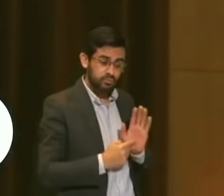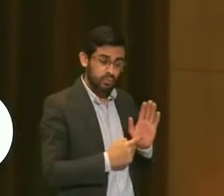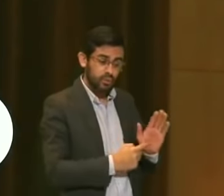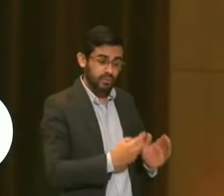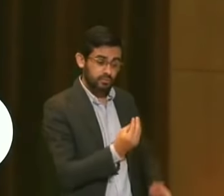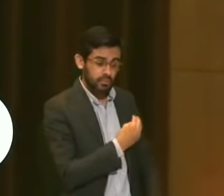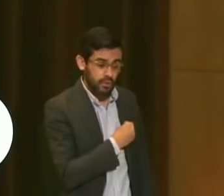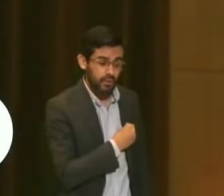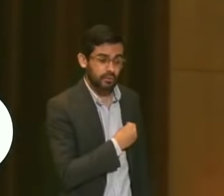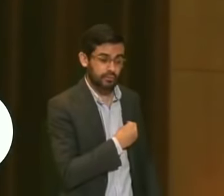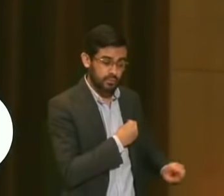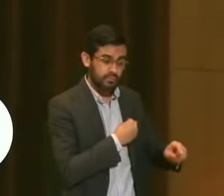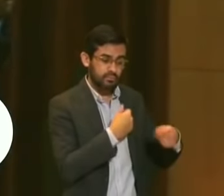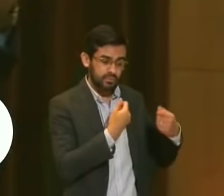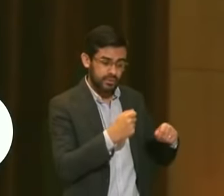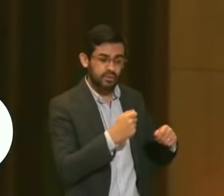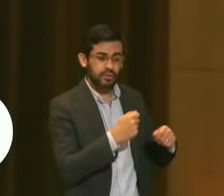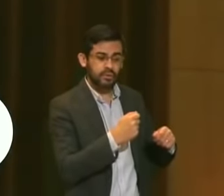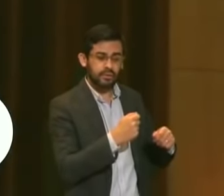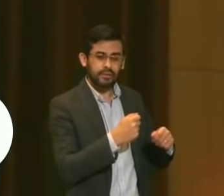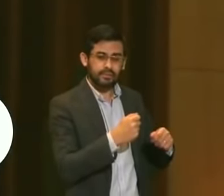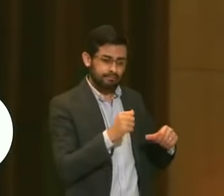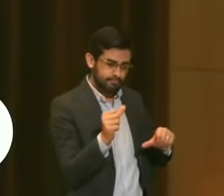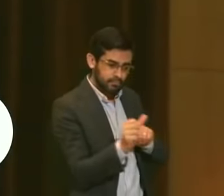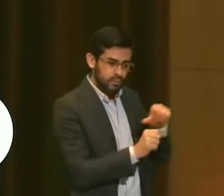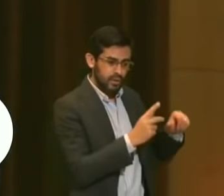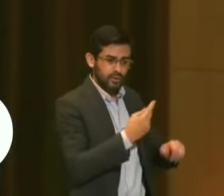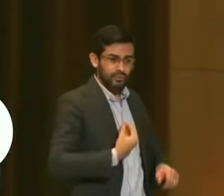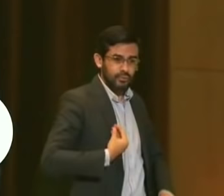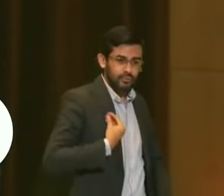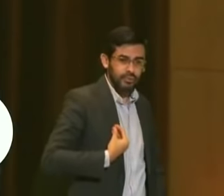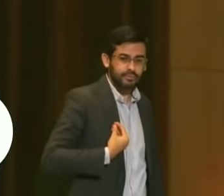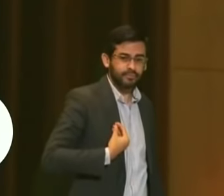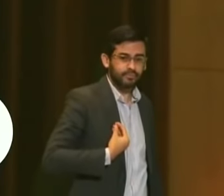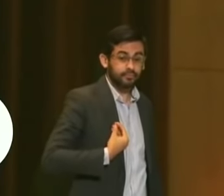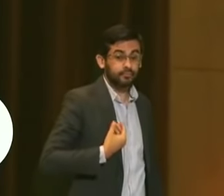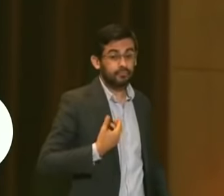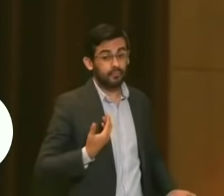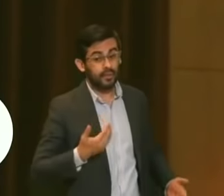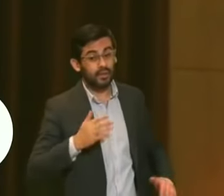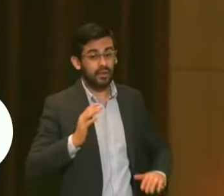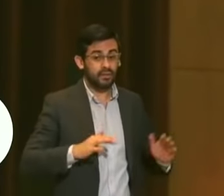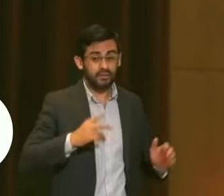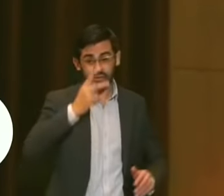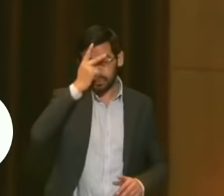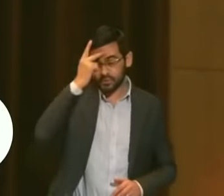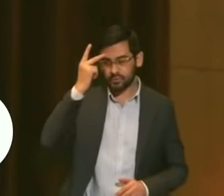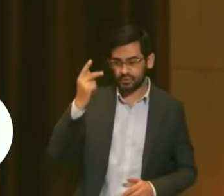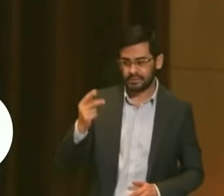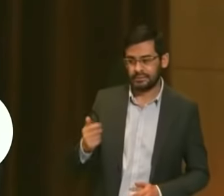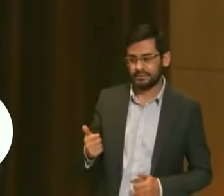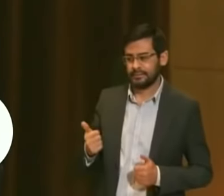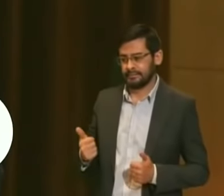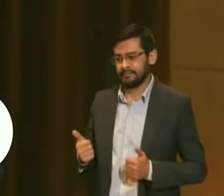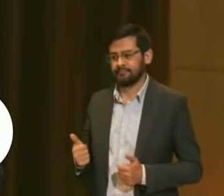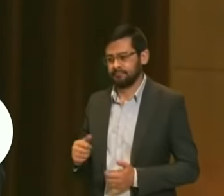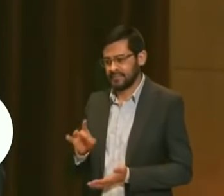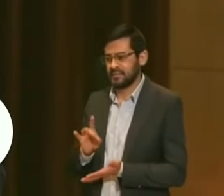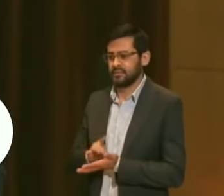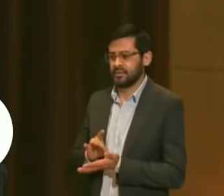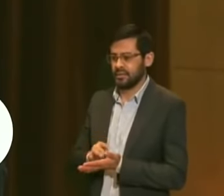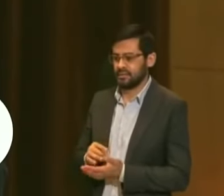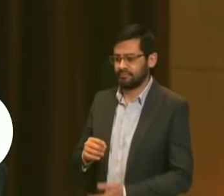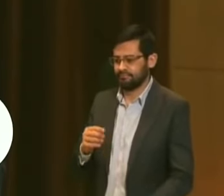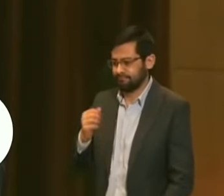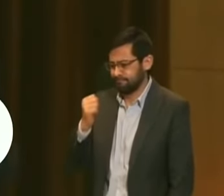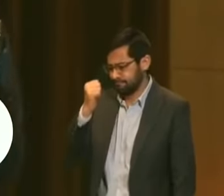pecado. Você precisa acertar a sua vida com Deus. E talvez a pessoa seja humilde e diga: puxa vida, é